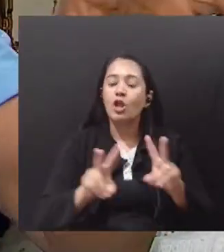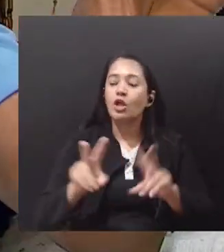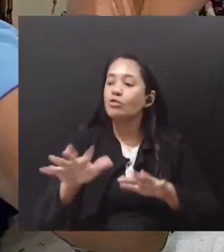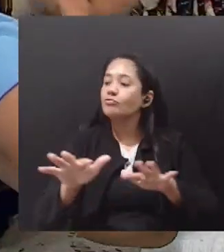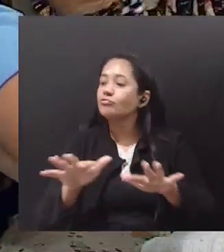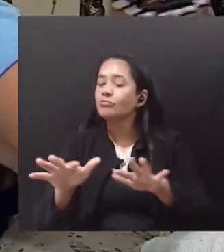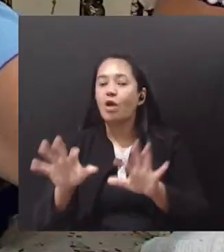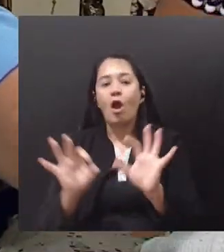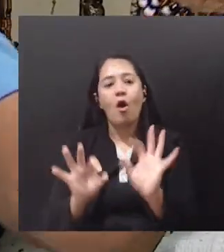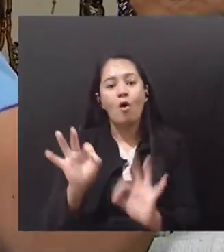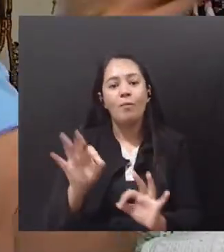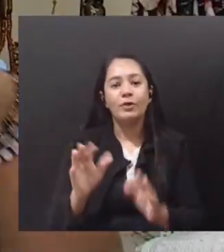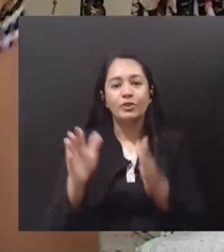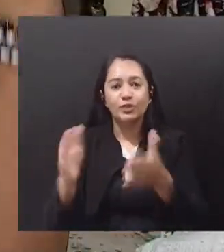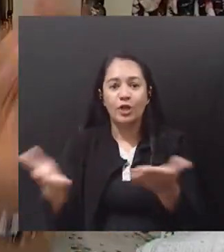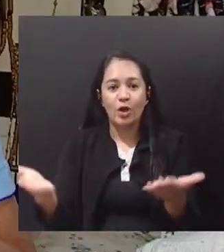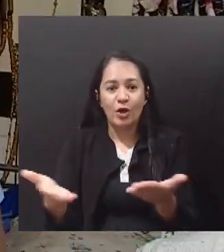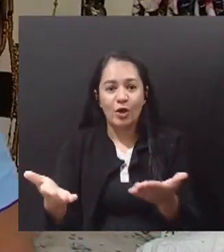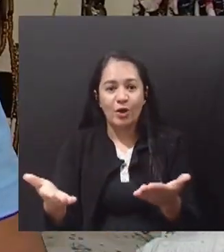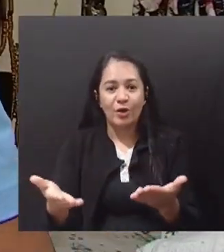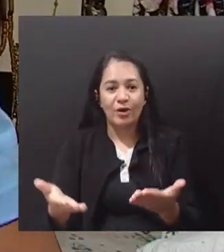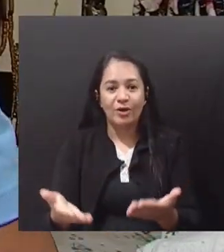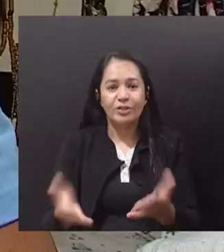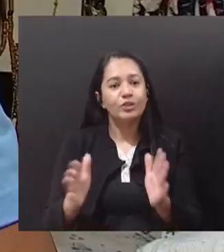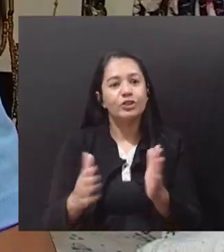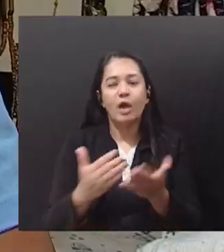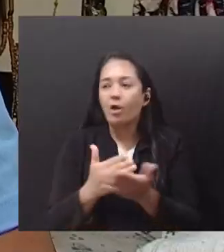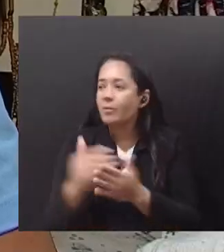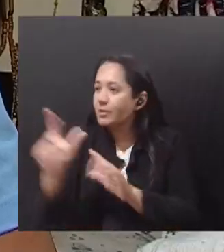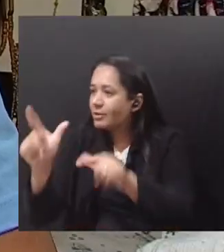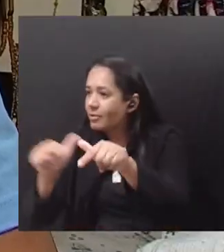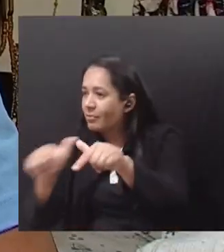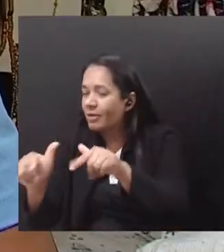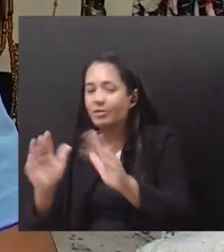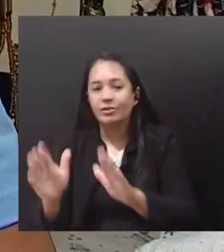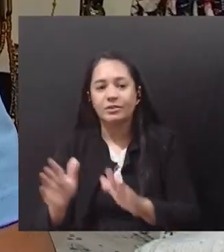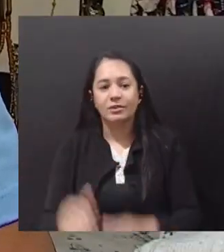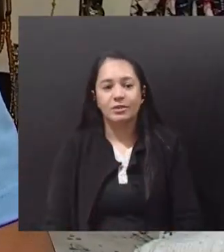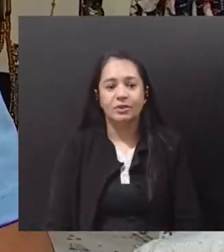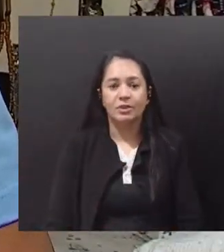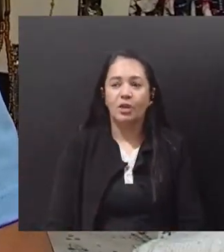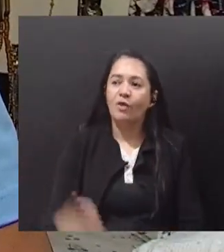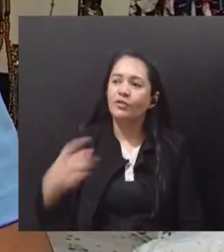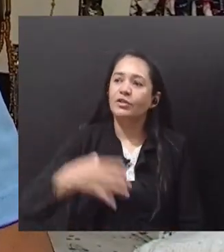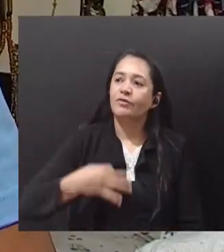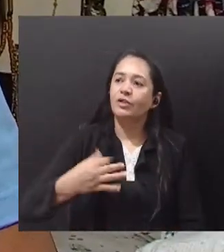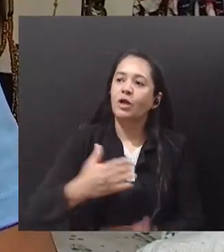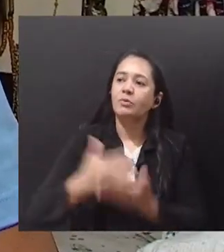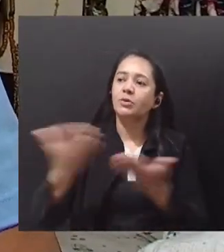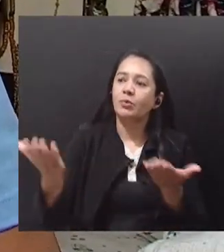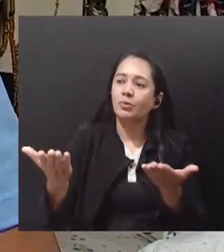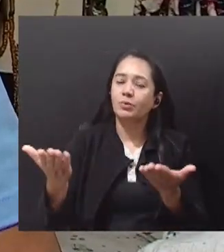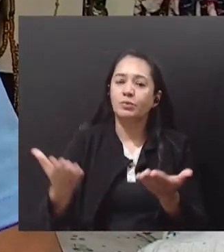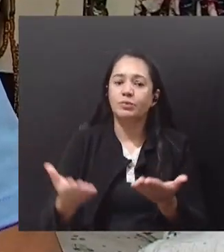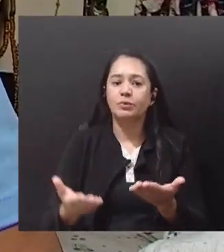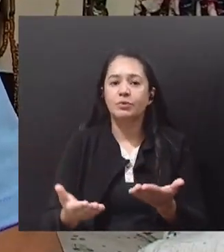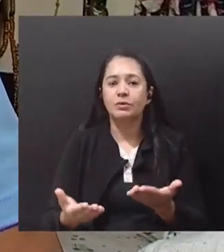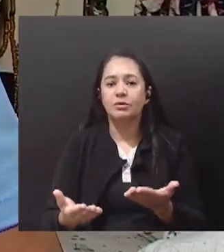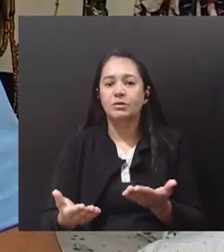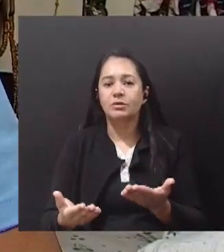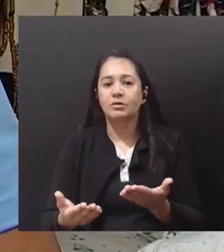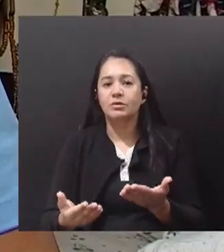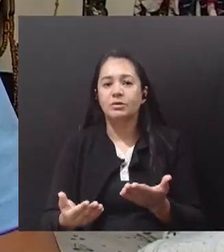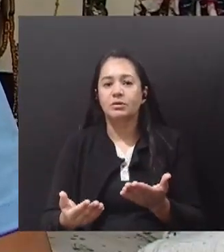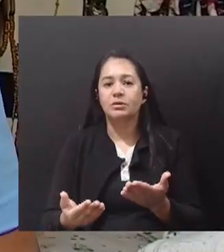Eu cheguei aqui hoje, não era nem para triar, mas já estou trabalhando. E desde quando você é voluntária aqui? Desde antes da